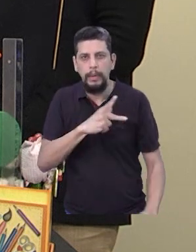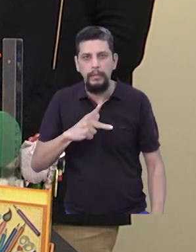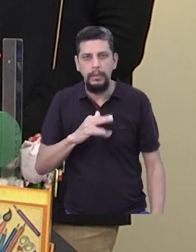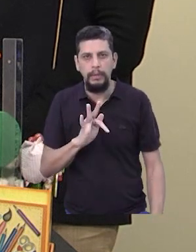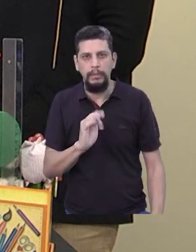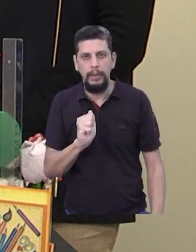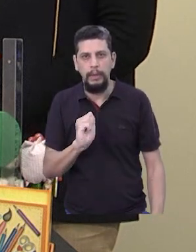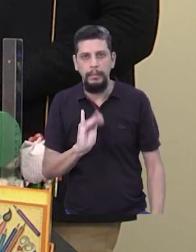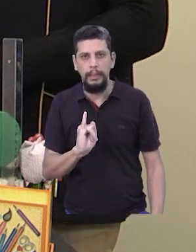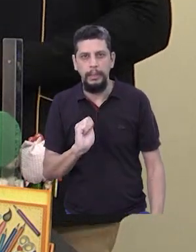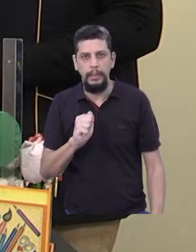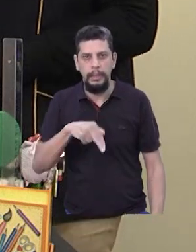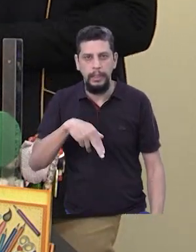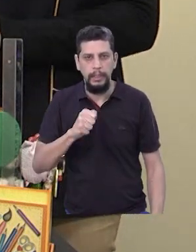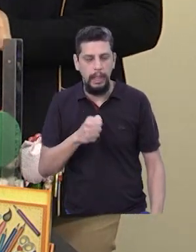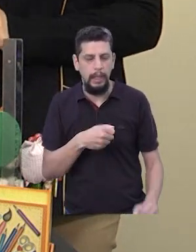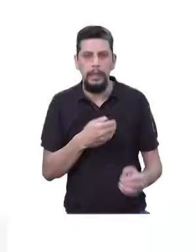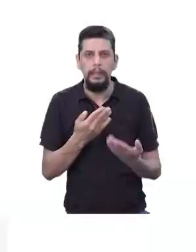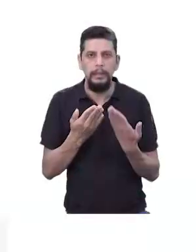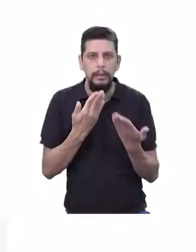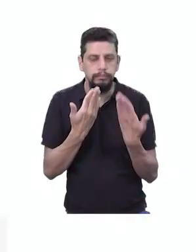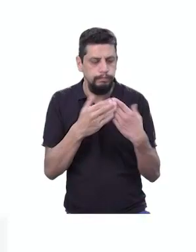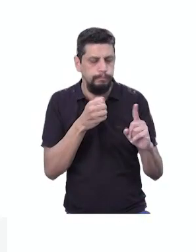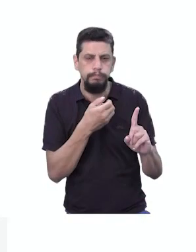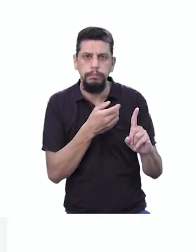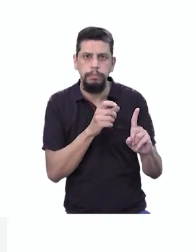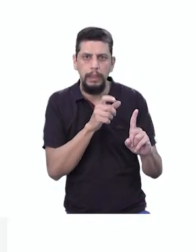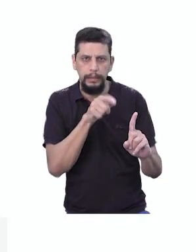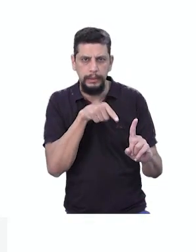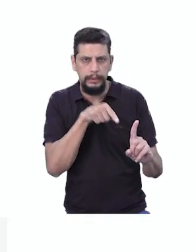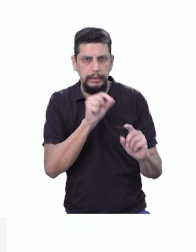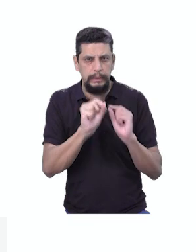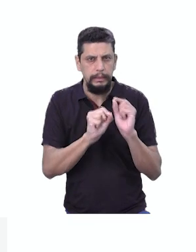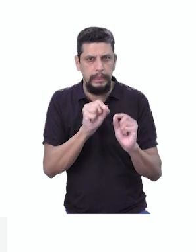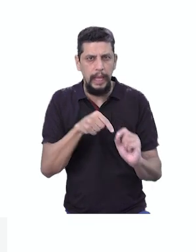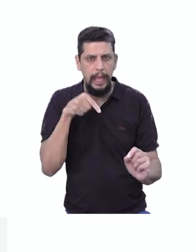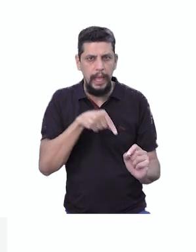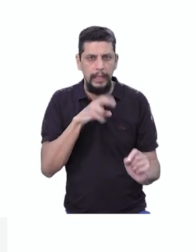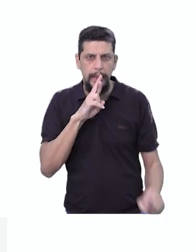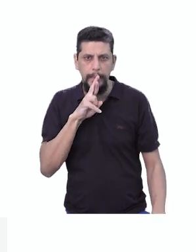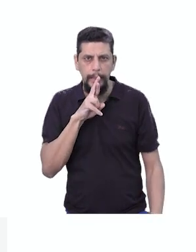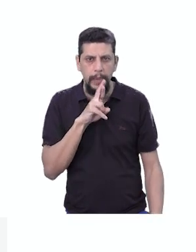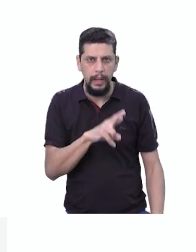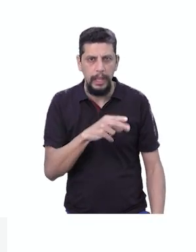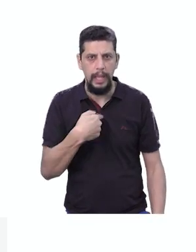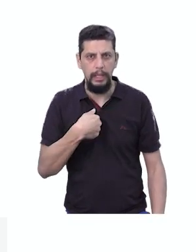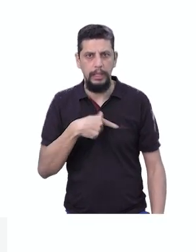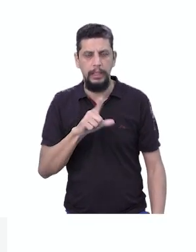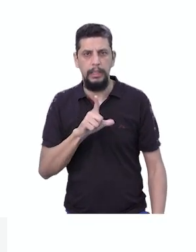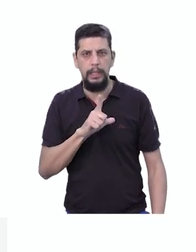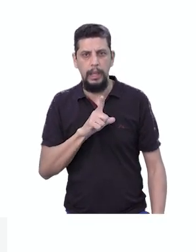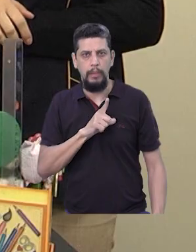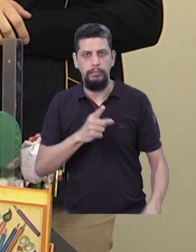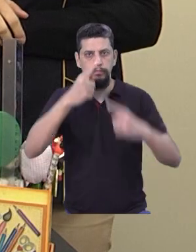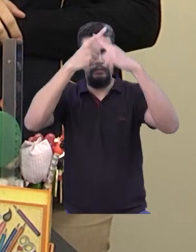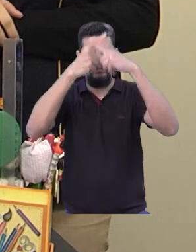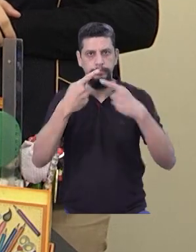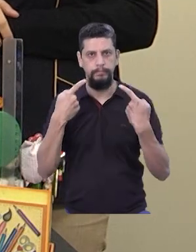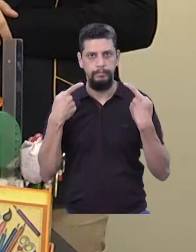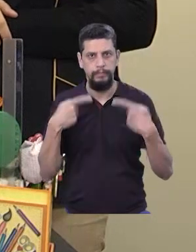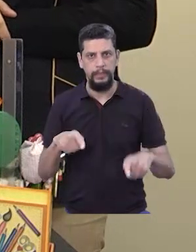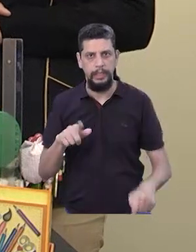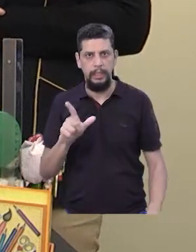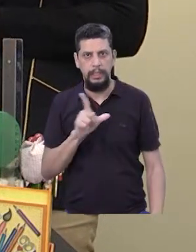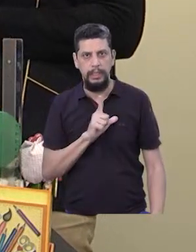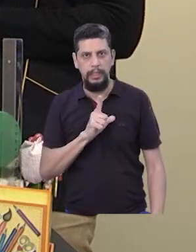professora Fabiana e a professora Sumaya entrevistou? Eu lembro. Será que os estudantes vão lembrar? Será que eles lembram? Será? Para essa resposta, eu trouxe um